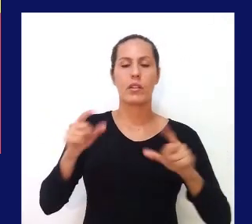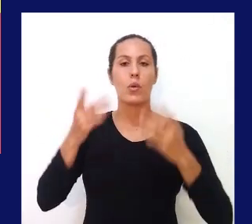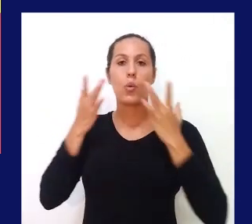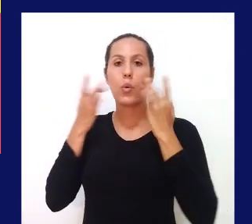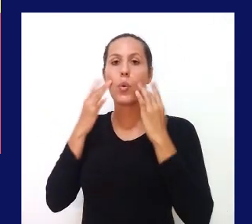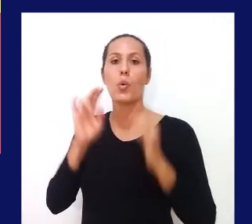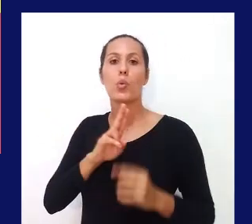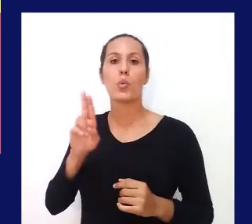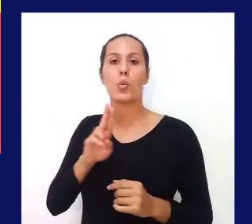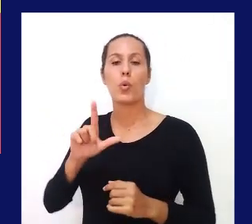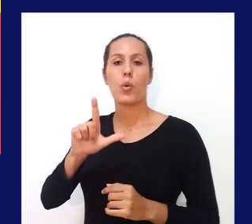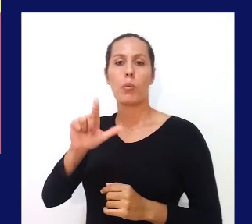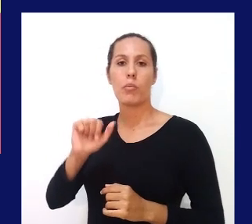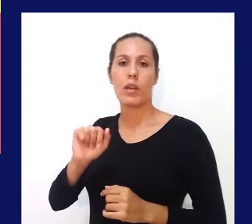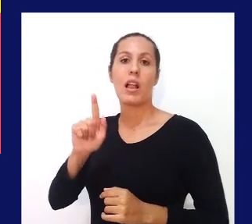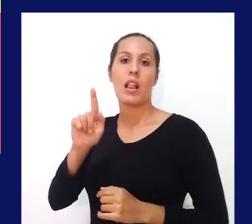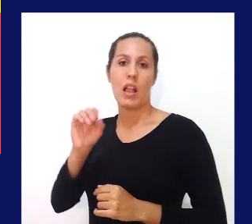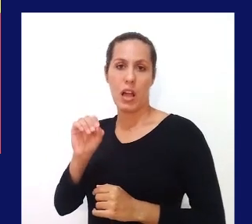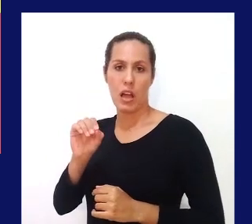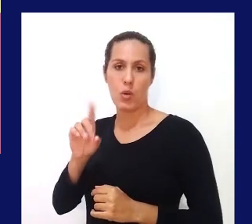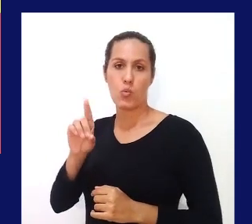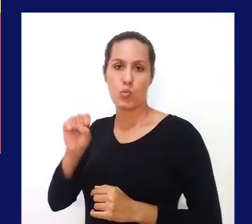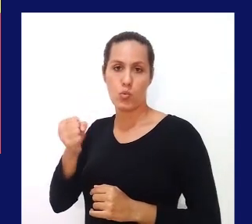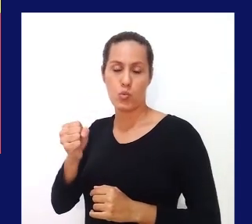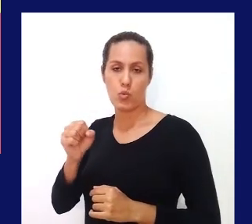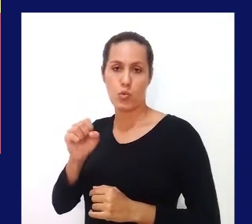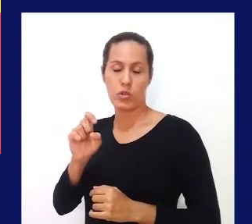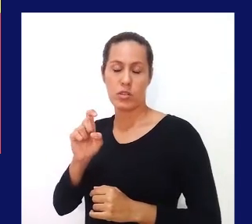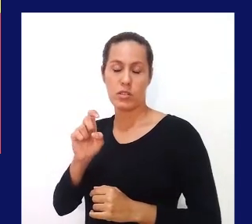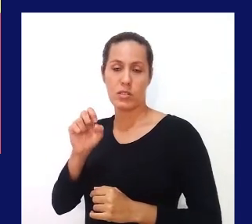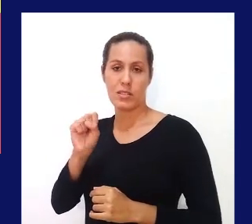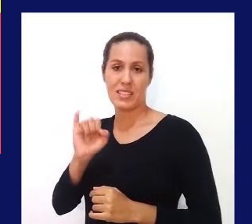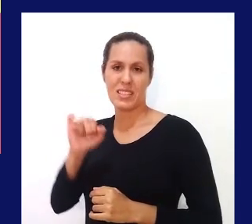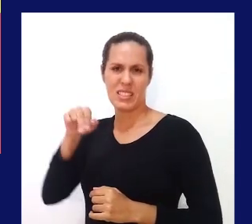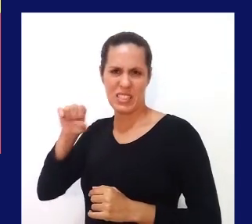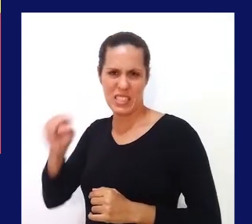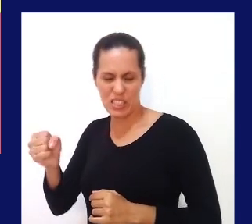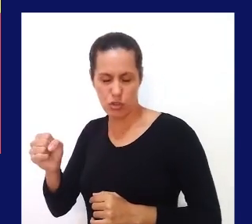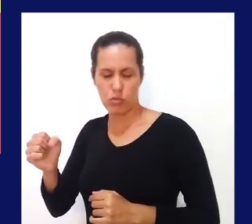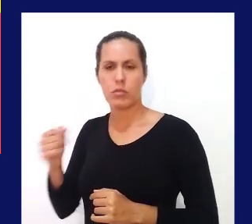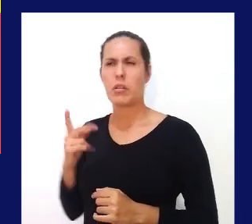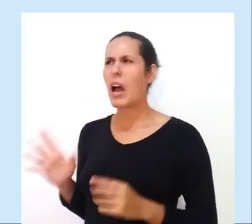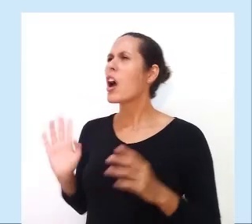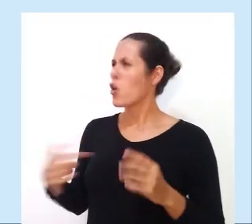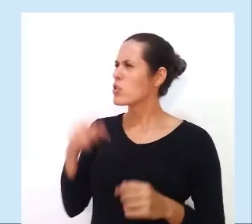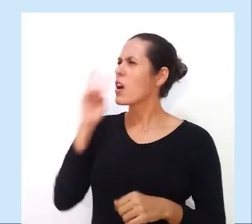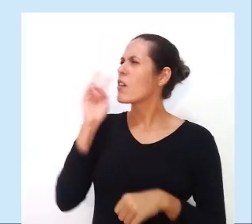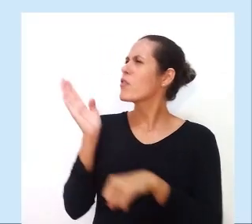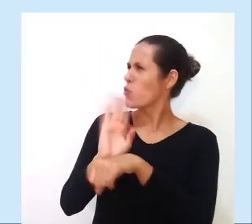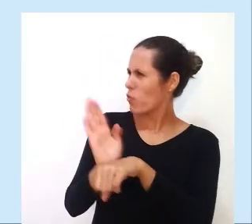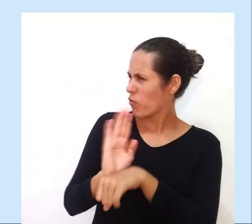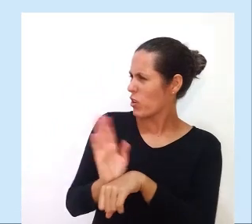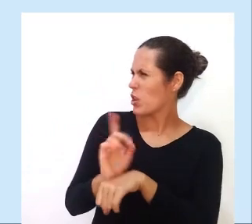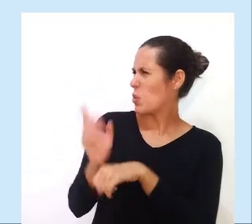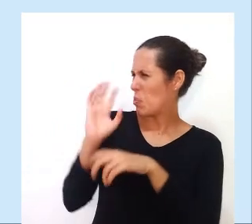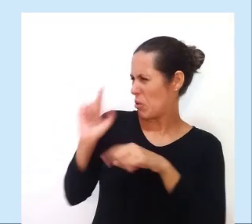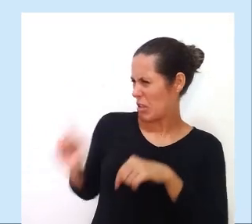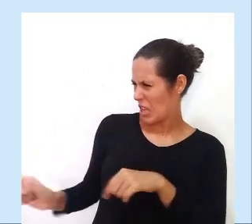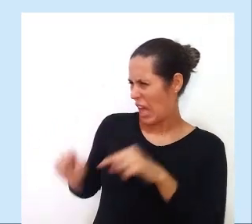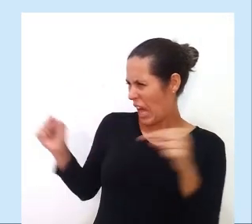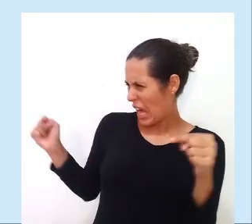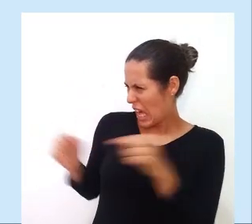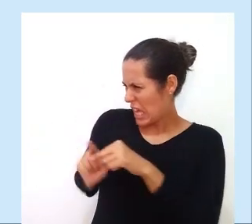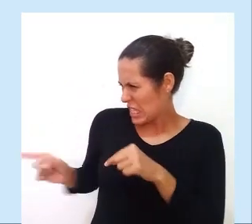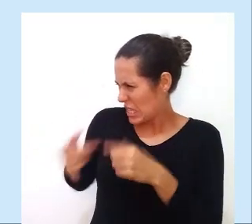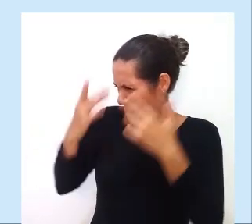imagem de um espetáculo chamado Lago dos Cisnes. Oxe, Sueli, mas eu assisti o filme Cisne Negro e não